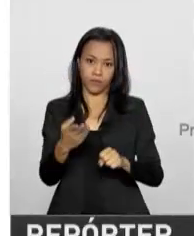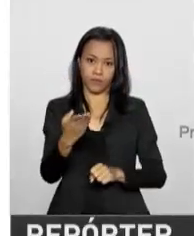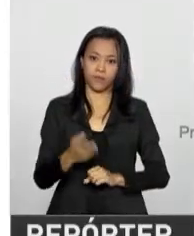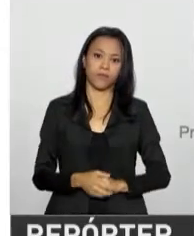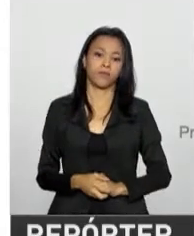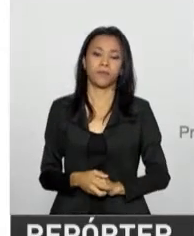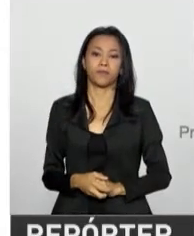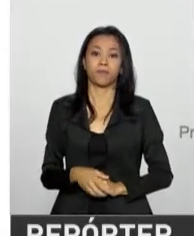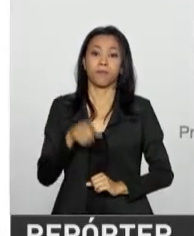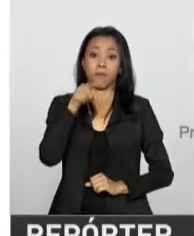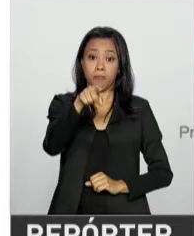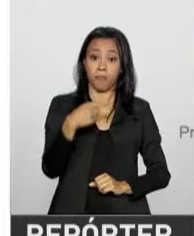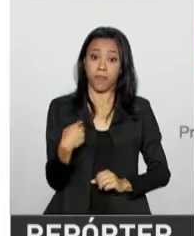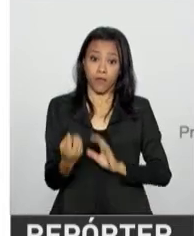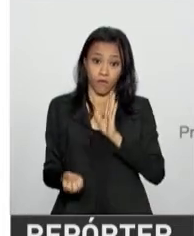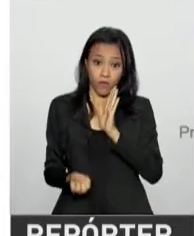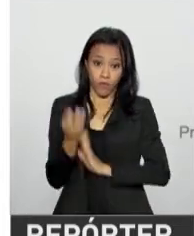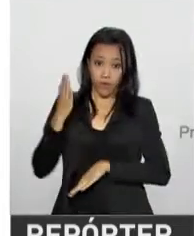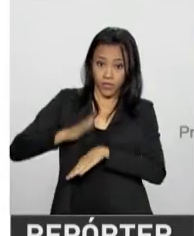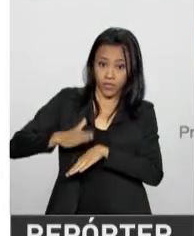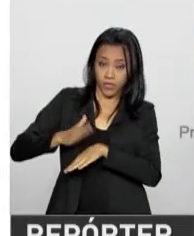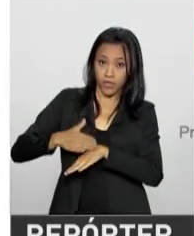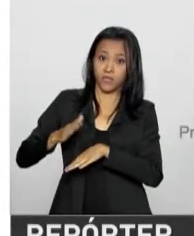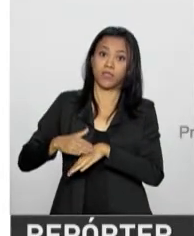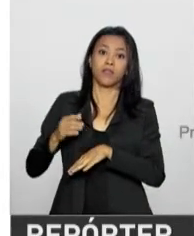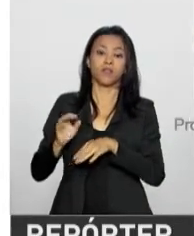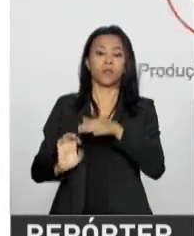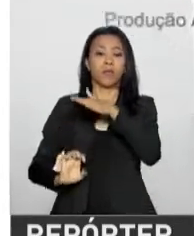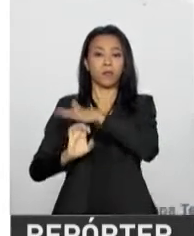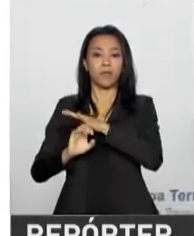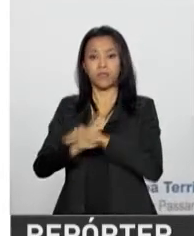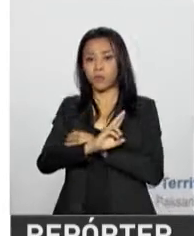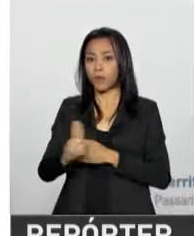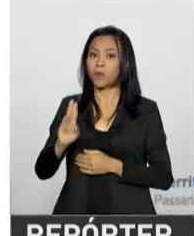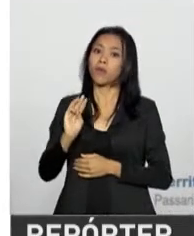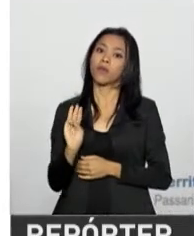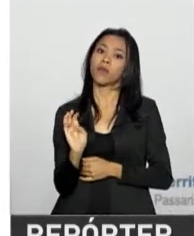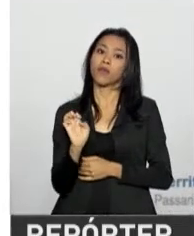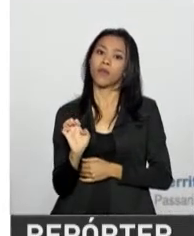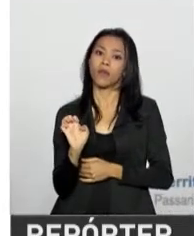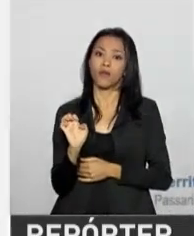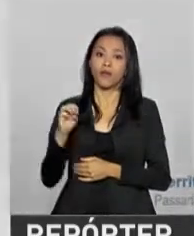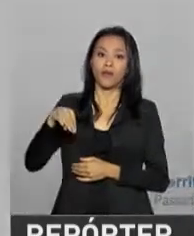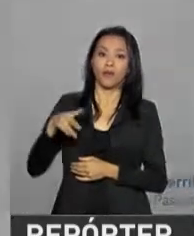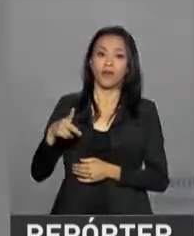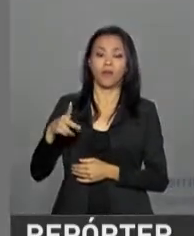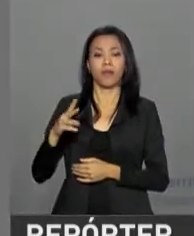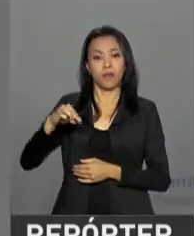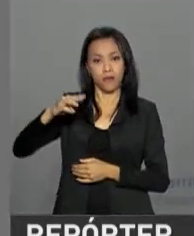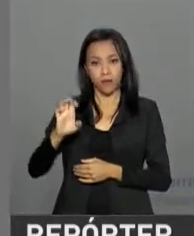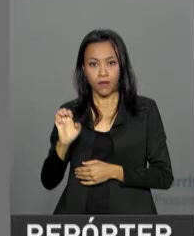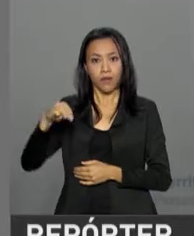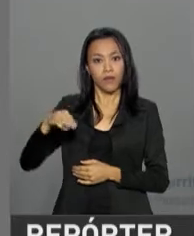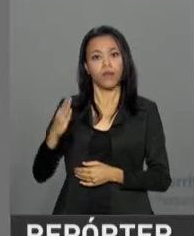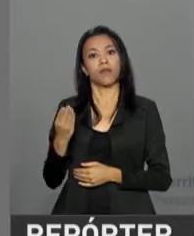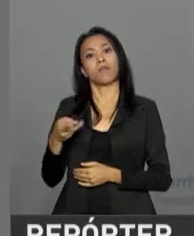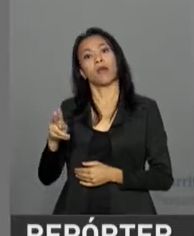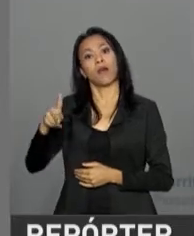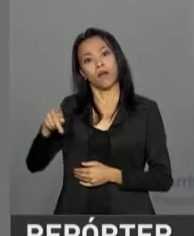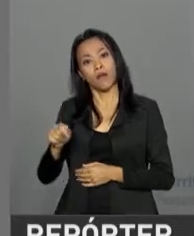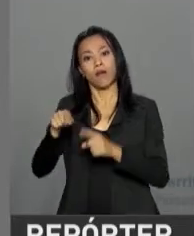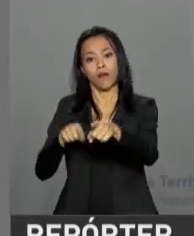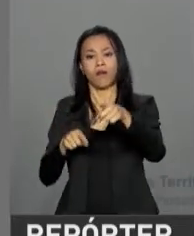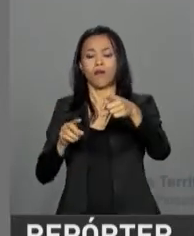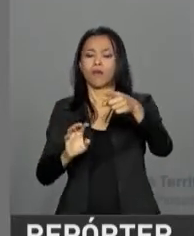desenvolvido pela embrapa territorial o sistema fornece milhares de informações sobre volume local de produção agropecuária